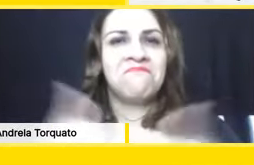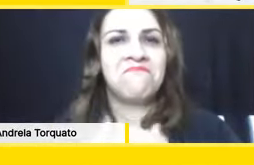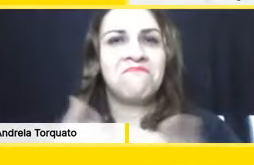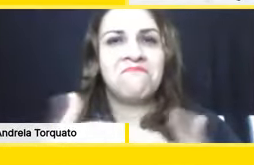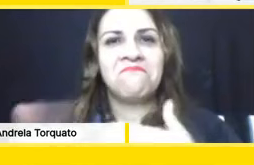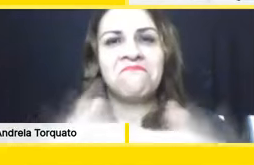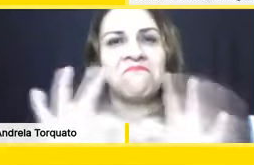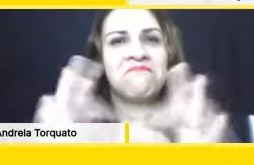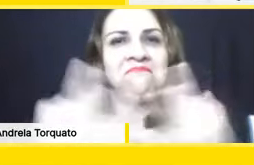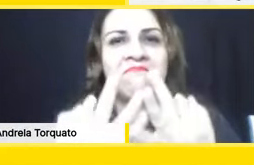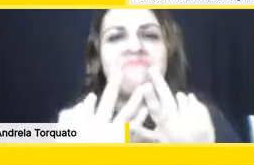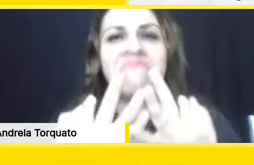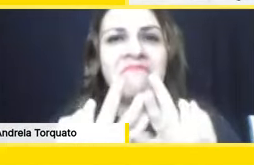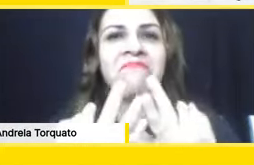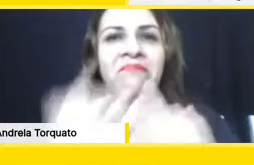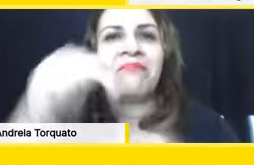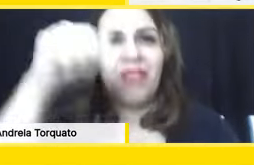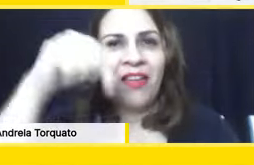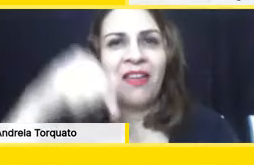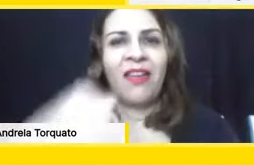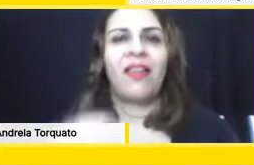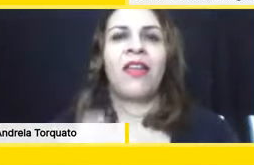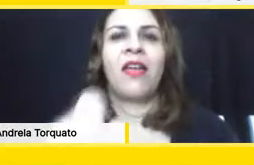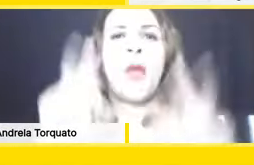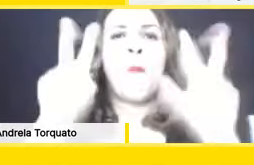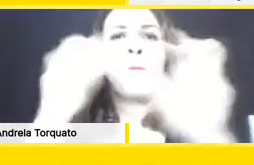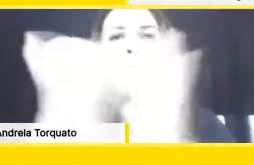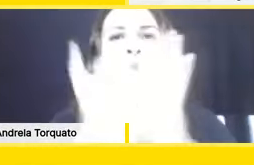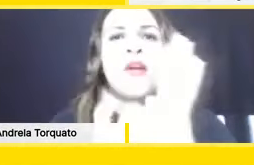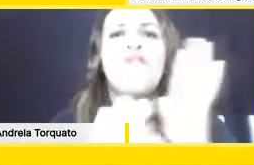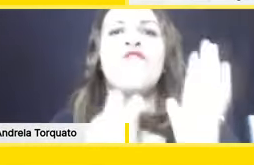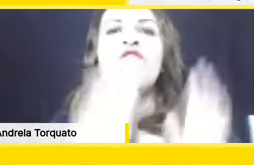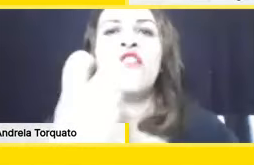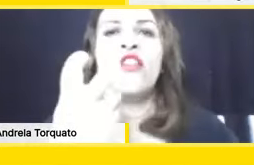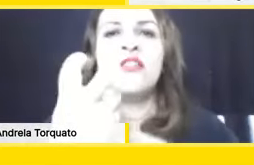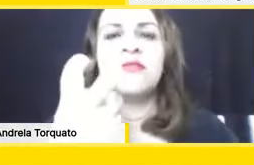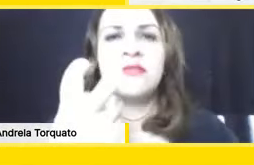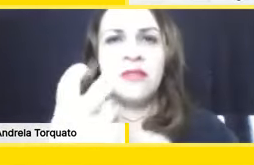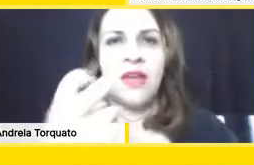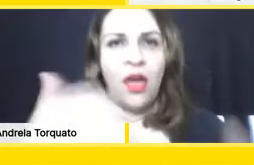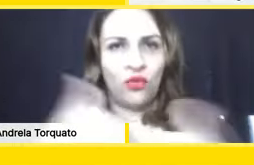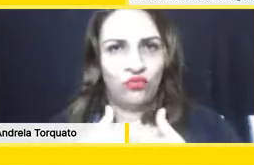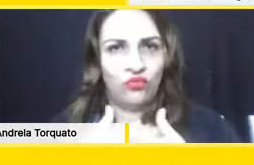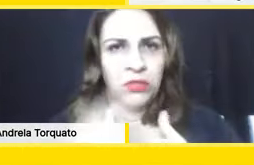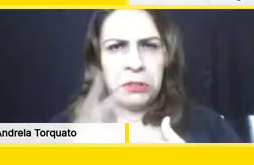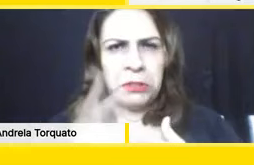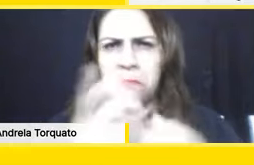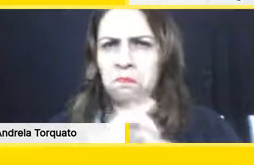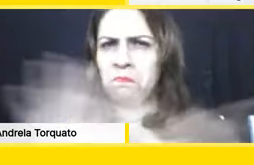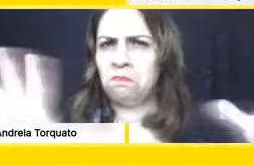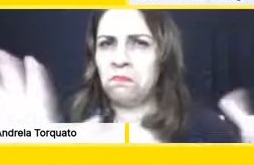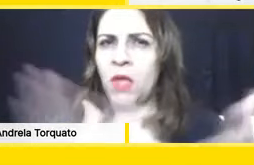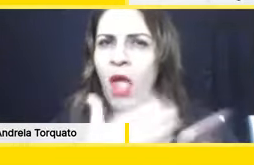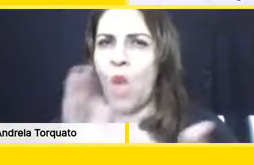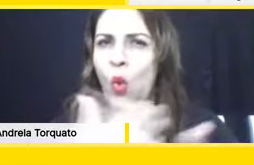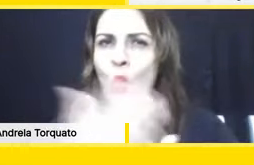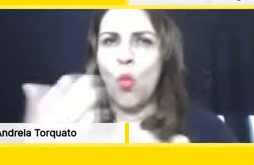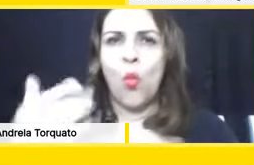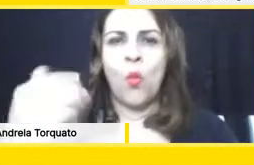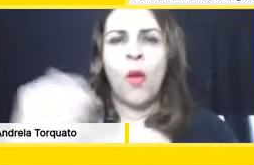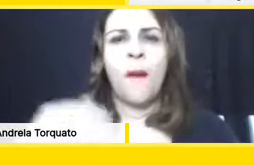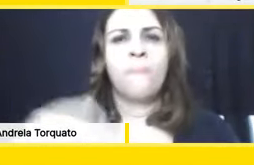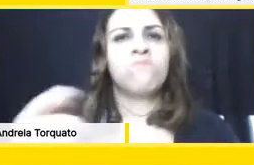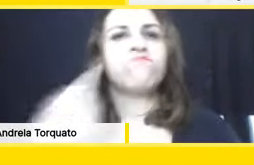famílias. Aqui é a voz do autismo. Nós estamos sempre no ar com alguma autoridade, com